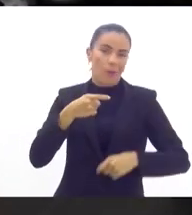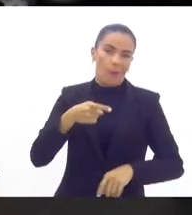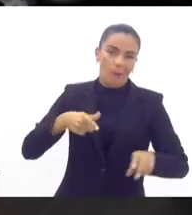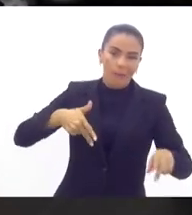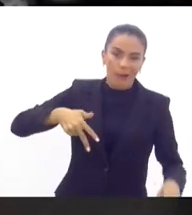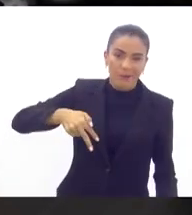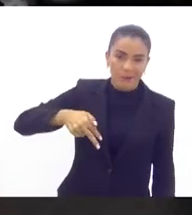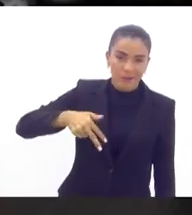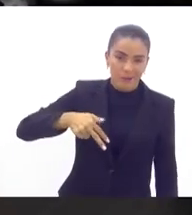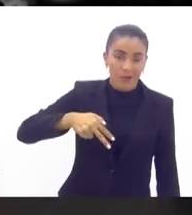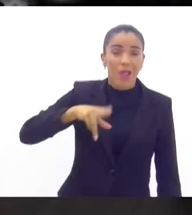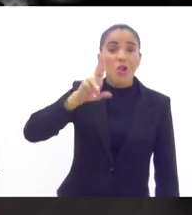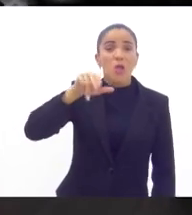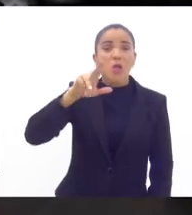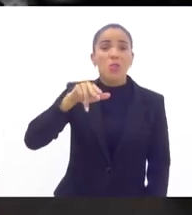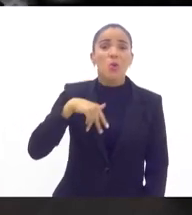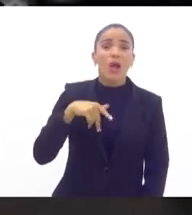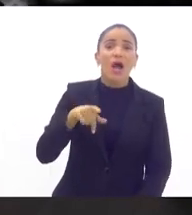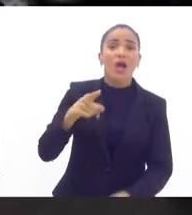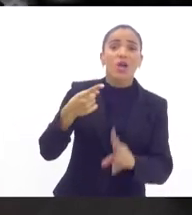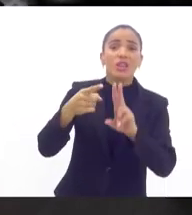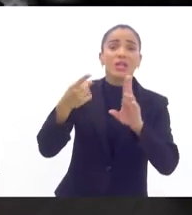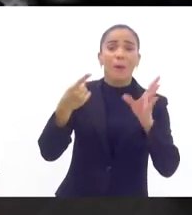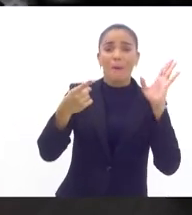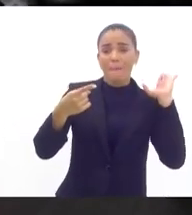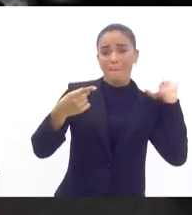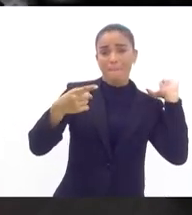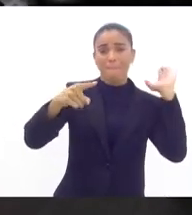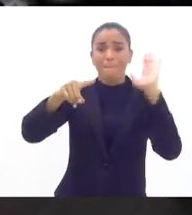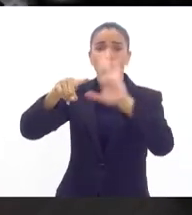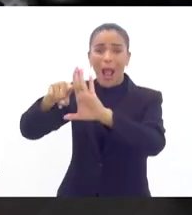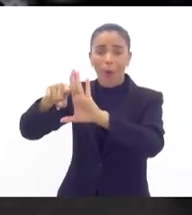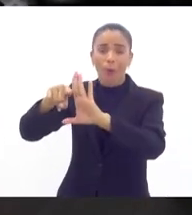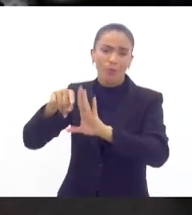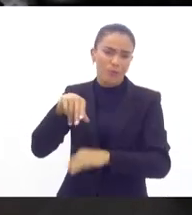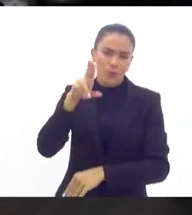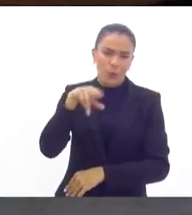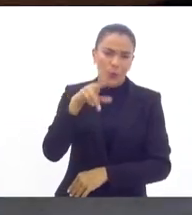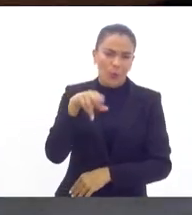na própria polícia que ele nunca nem prendeu o dedo na porta que ele aprendeu alguém mas